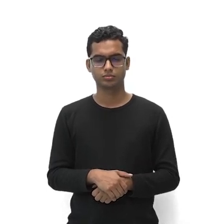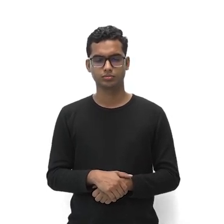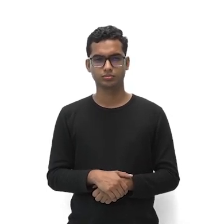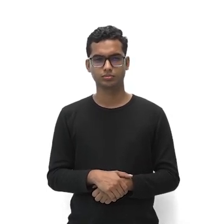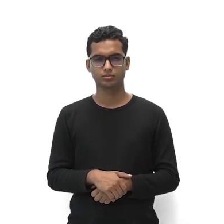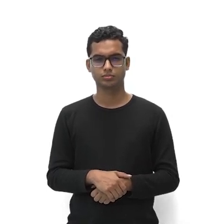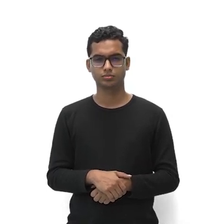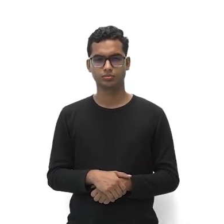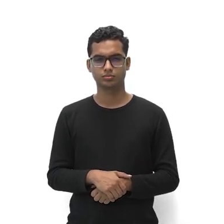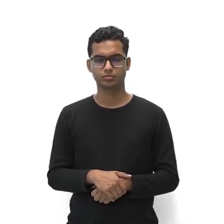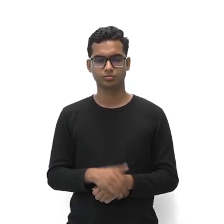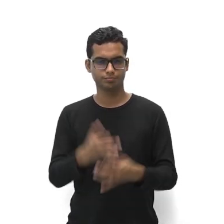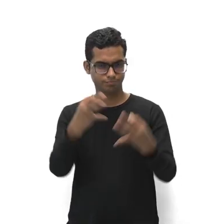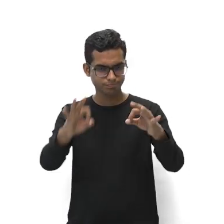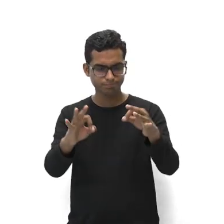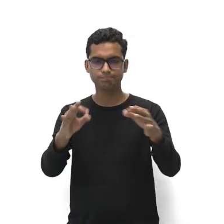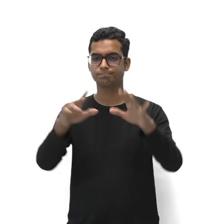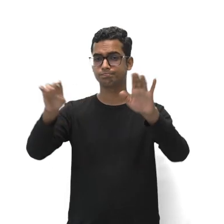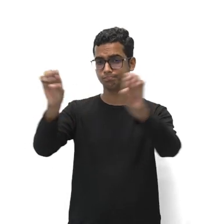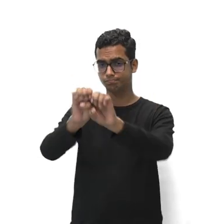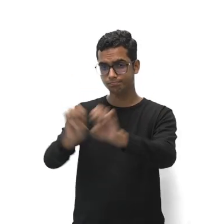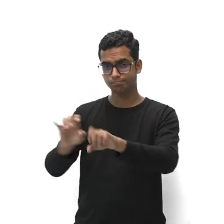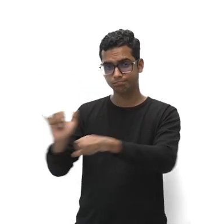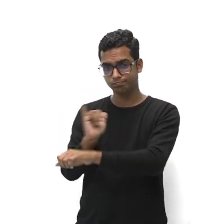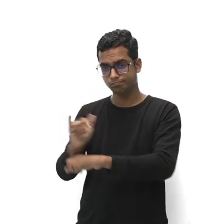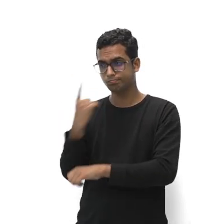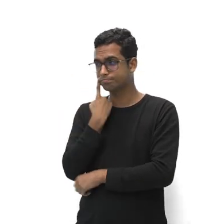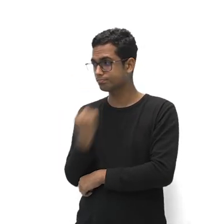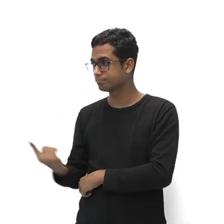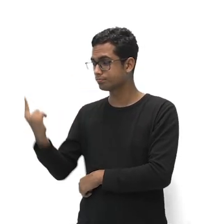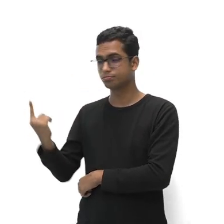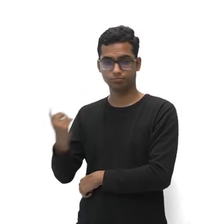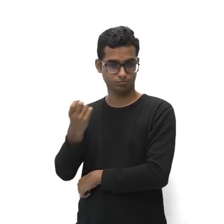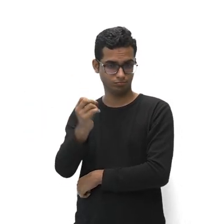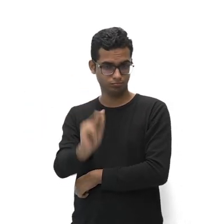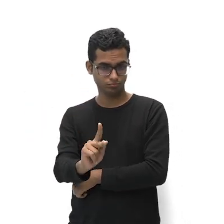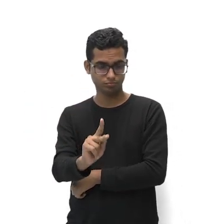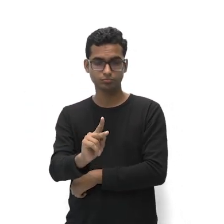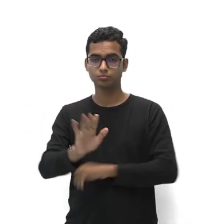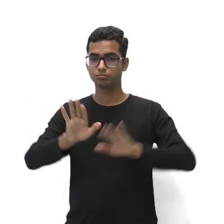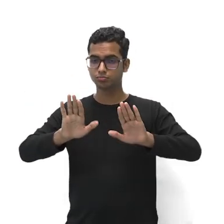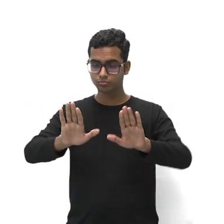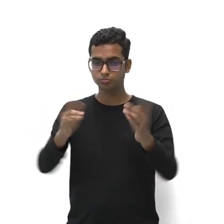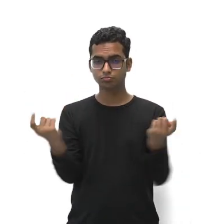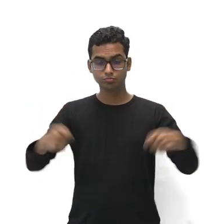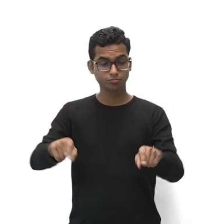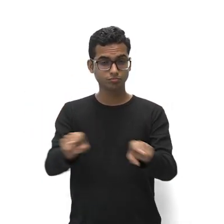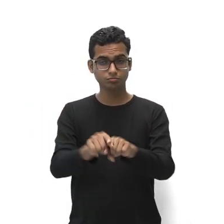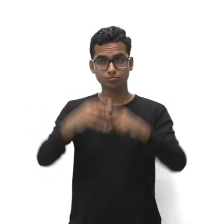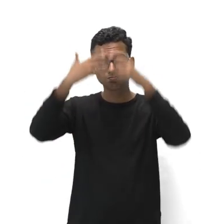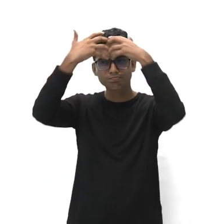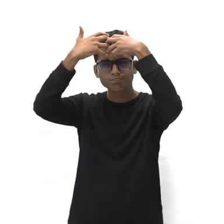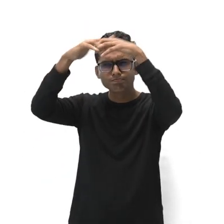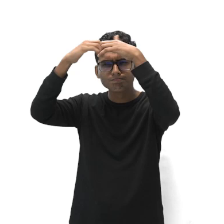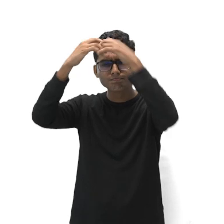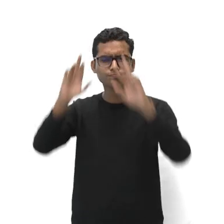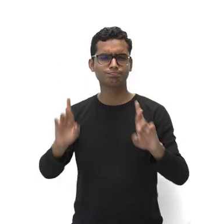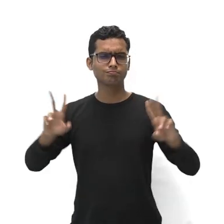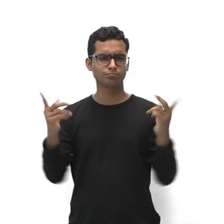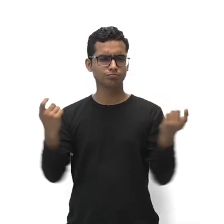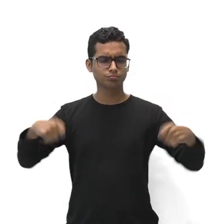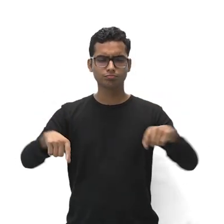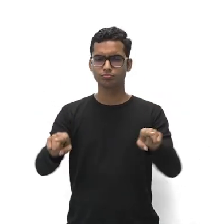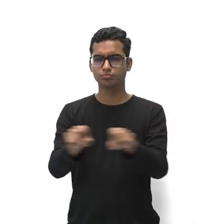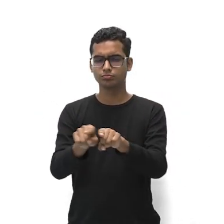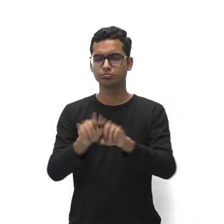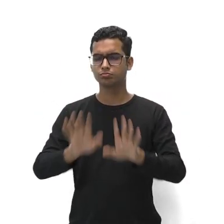0,064. Beleza, essa aqui é uma estratégia, correto? Porém, né, eu poderia pensar também de uma outra forma.